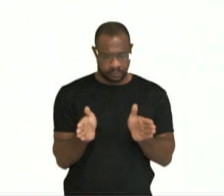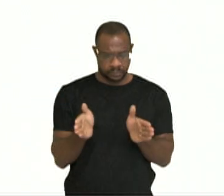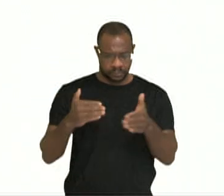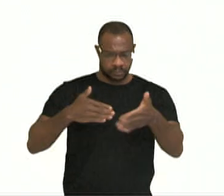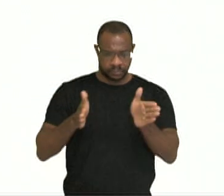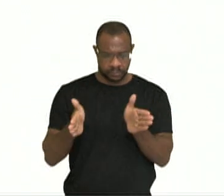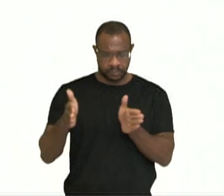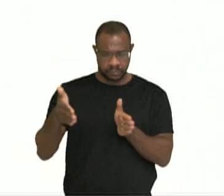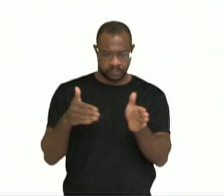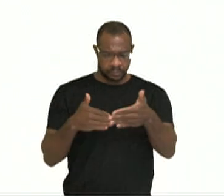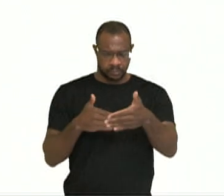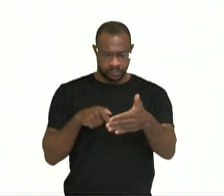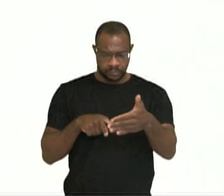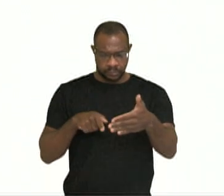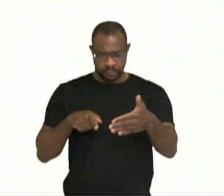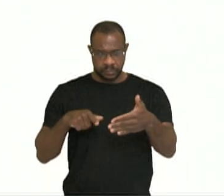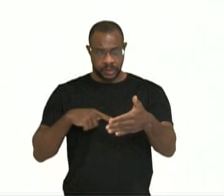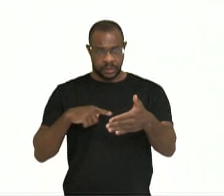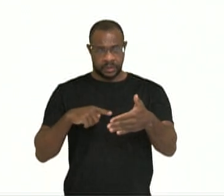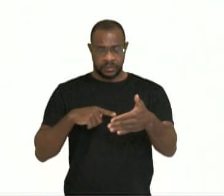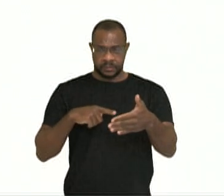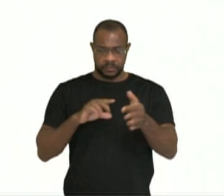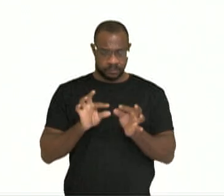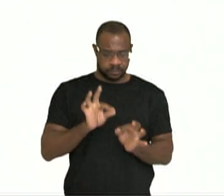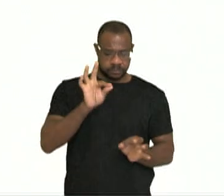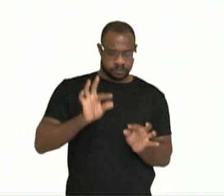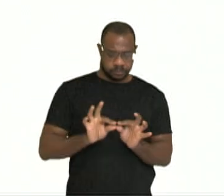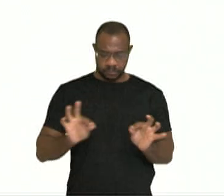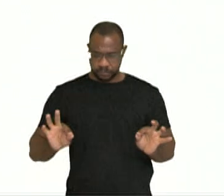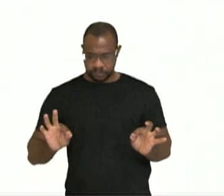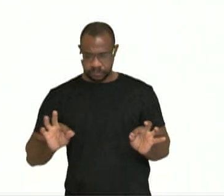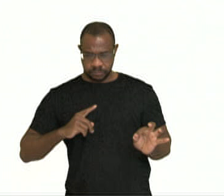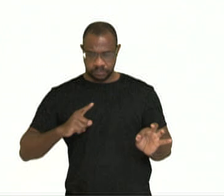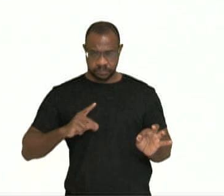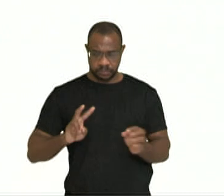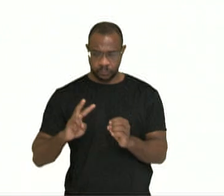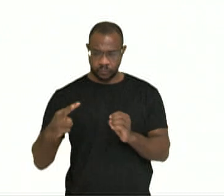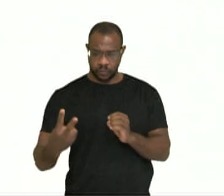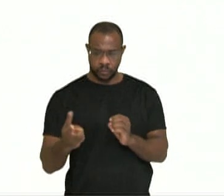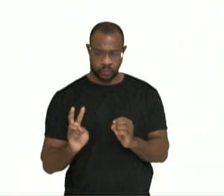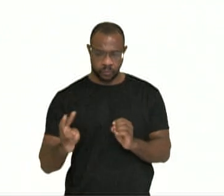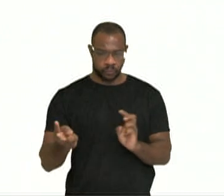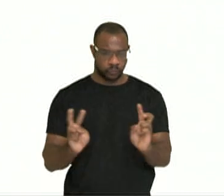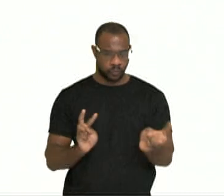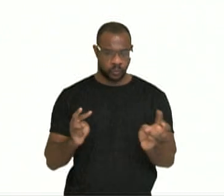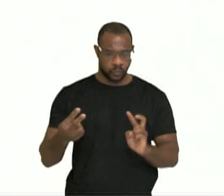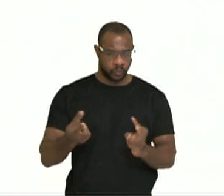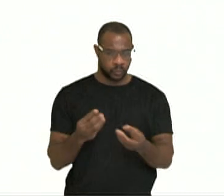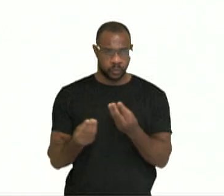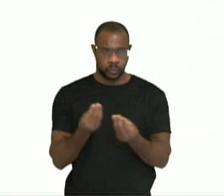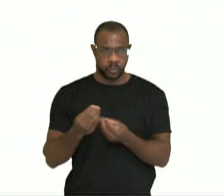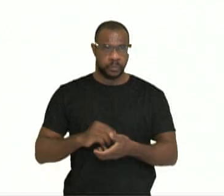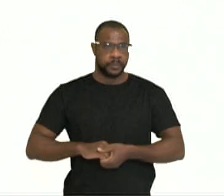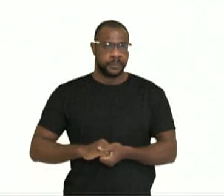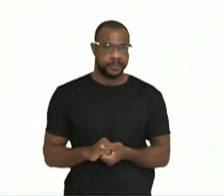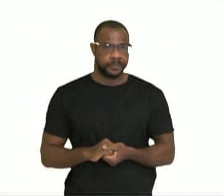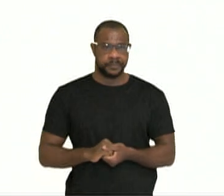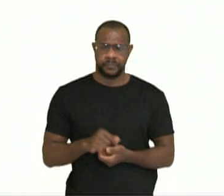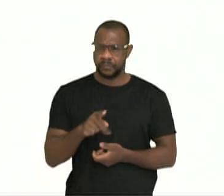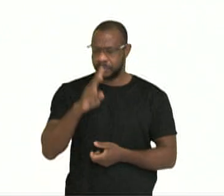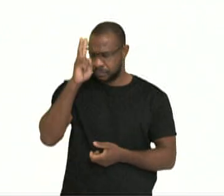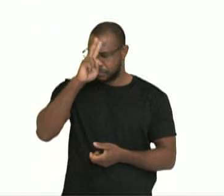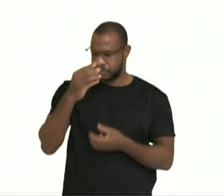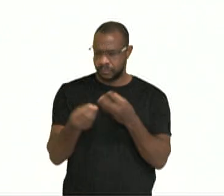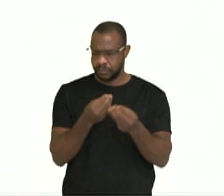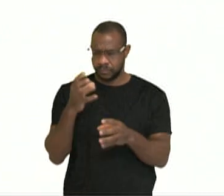num paralelepípedo, que daí para outras figuras você vai ter um outro contexto de volume, tá bom? Você lembra como